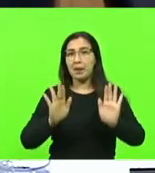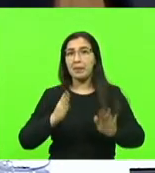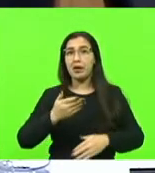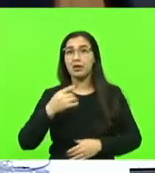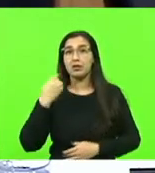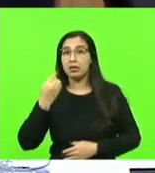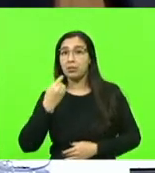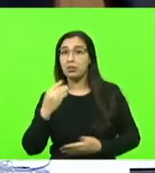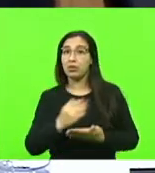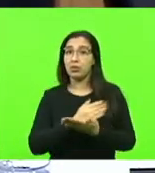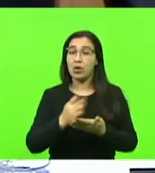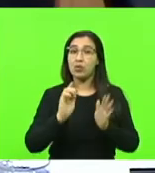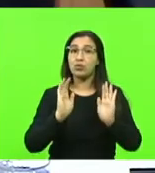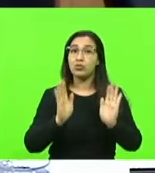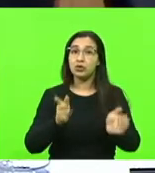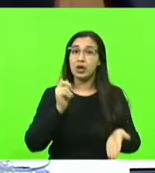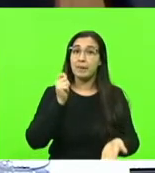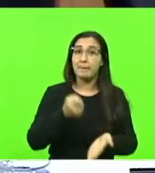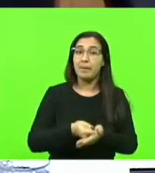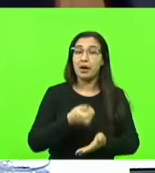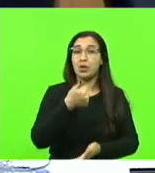de 10 milhões e meio,